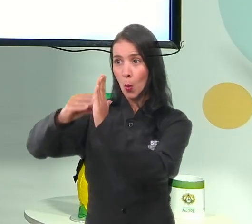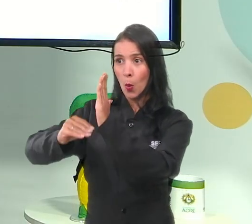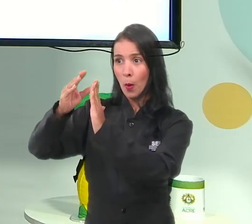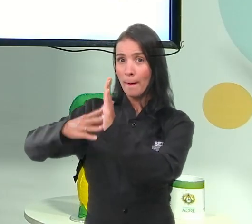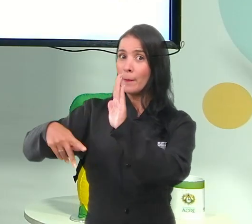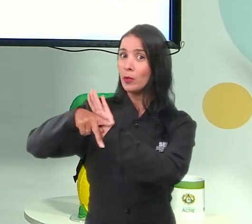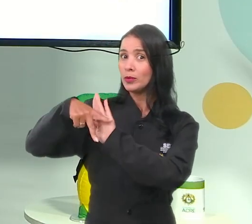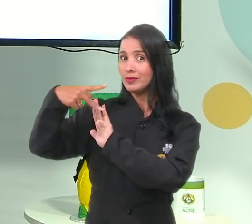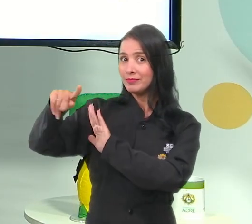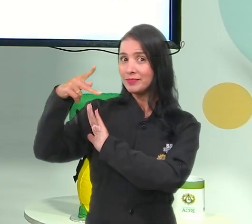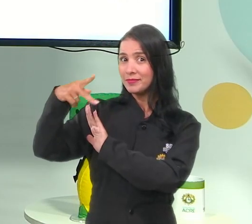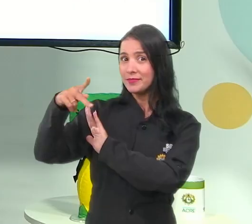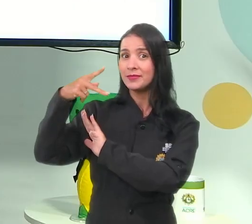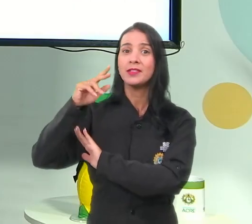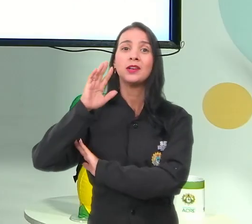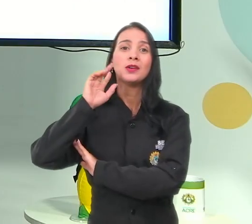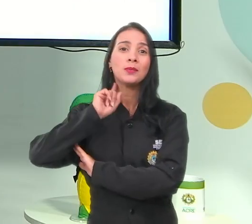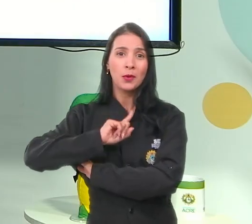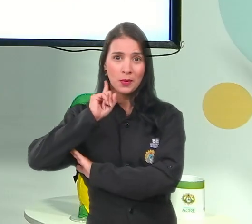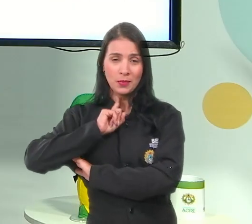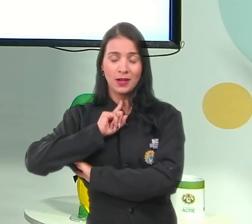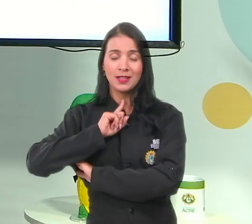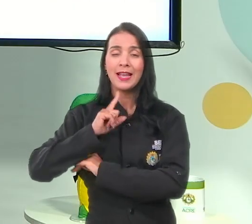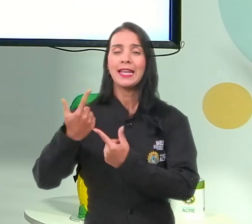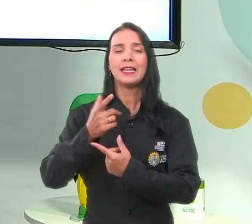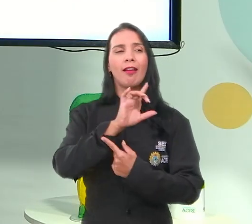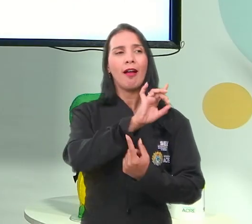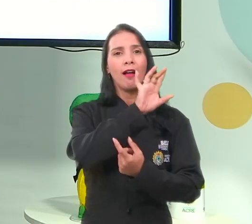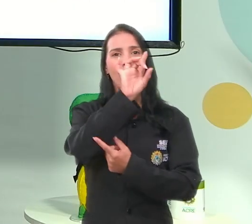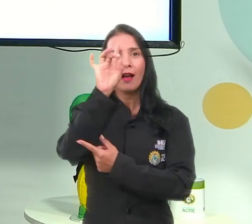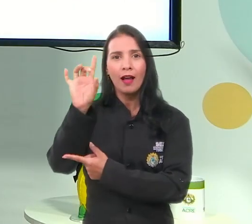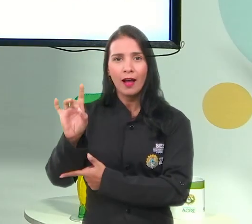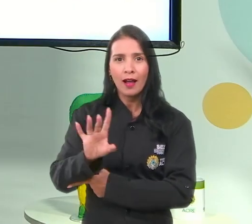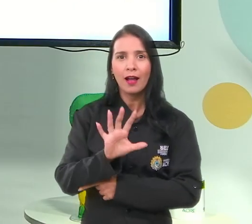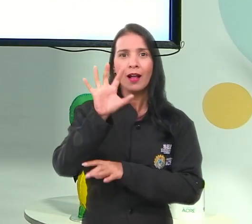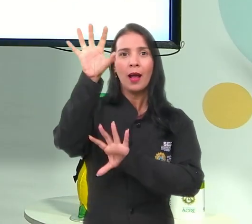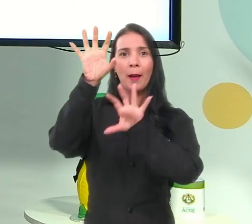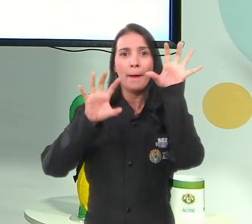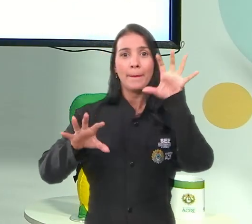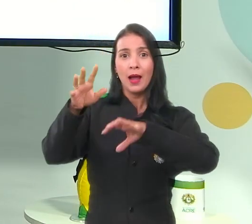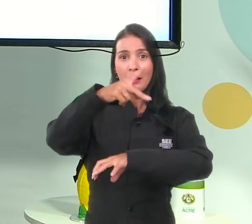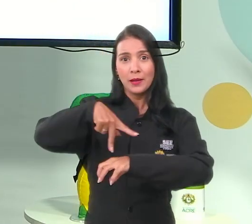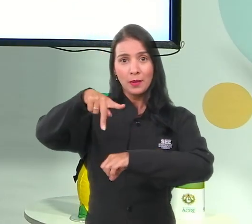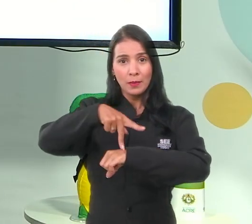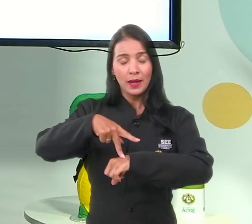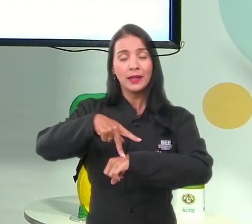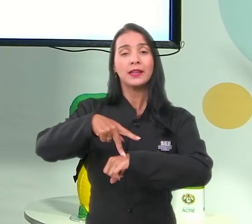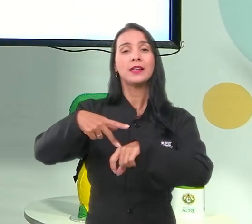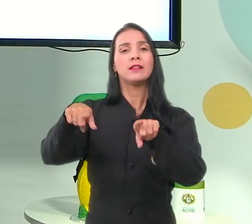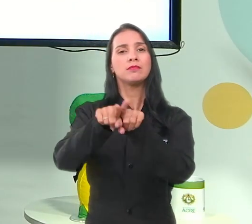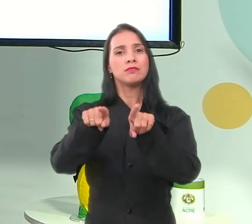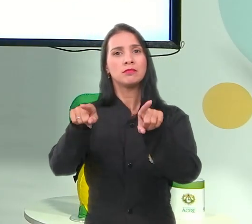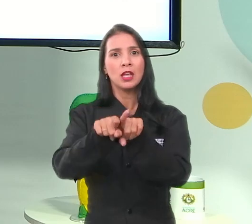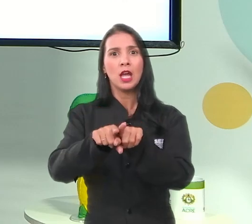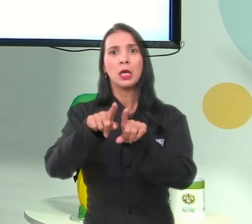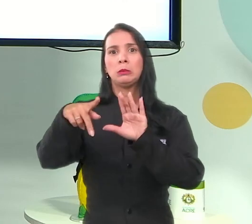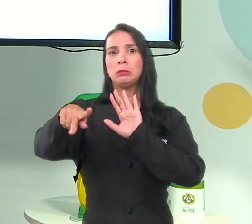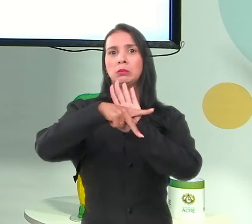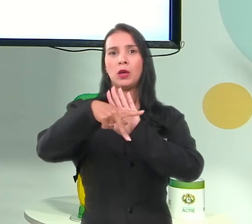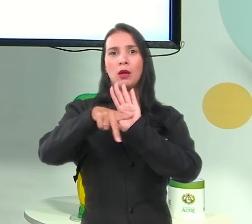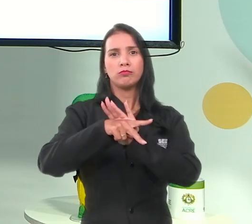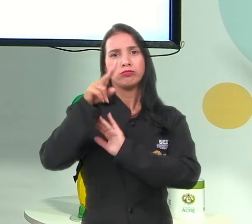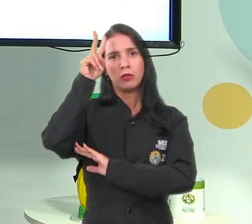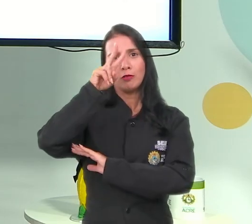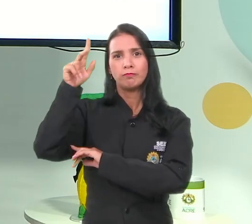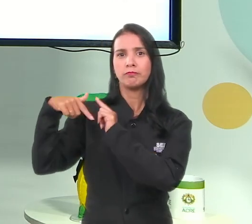Nós precisamos entender que cada país, que cada nação, ela possui a sua